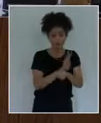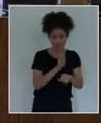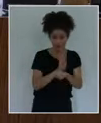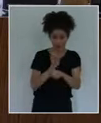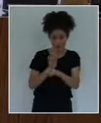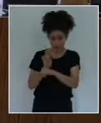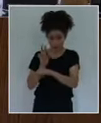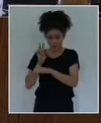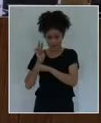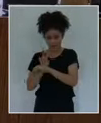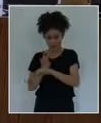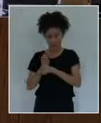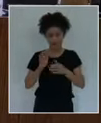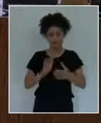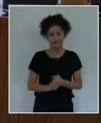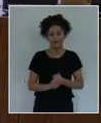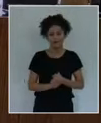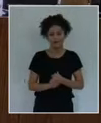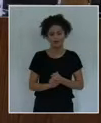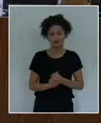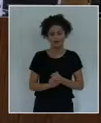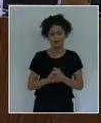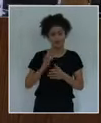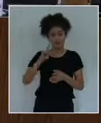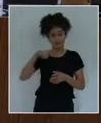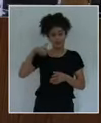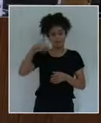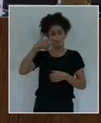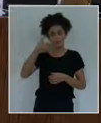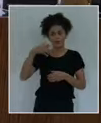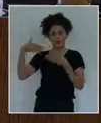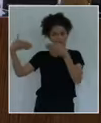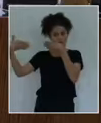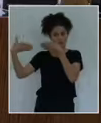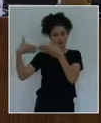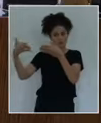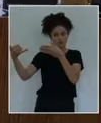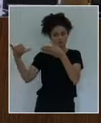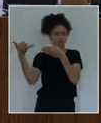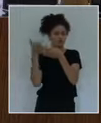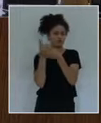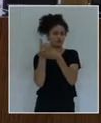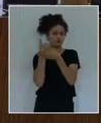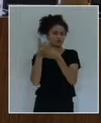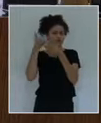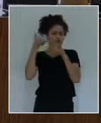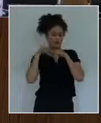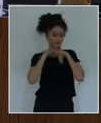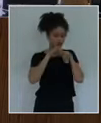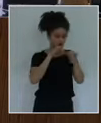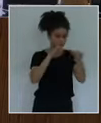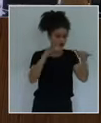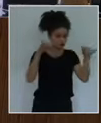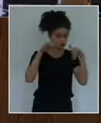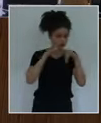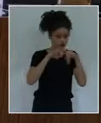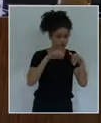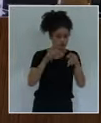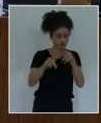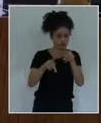nossa aqui é definida a partir da vazão da usina hidrelétrica da Brecha. Assim que eles vão informando para a gente vai tomando